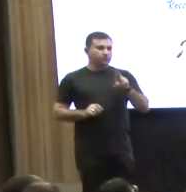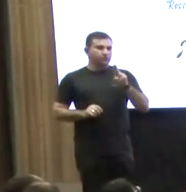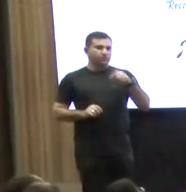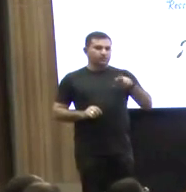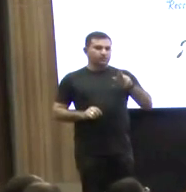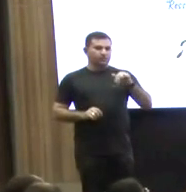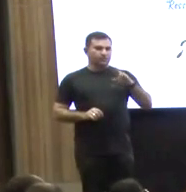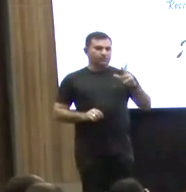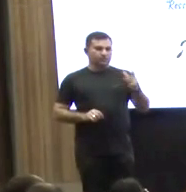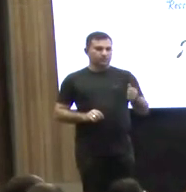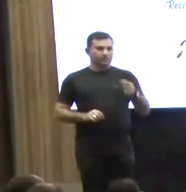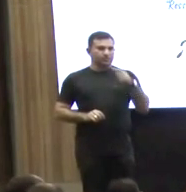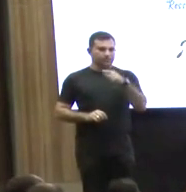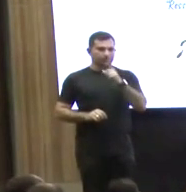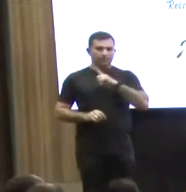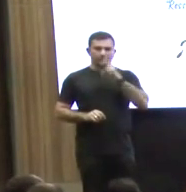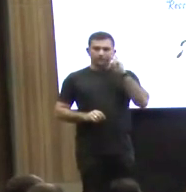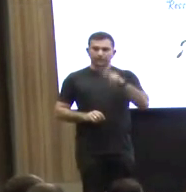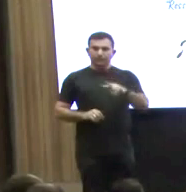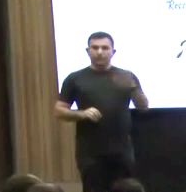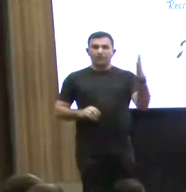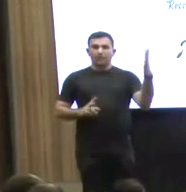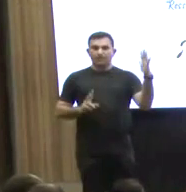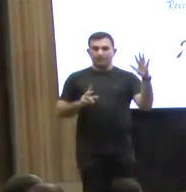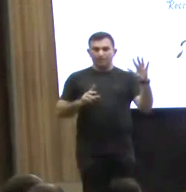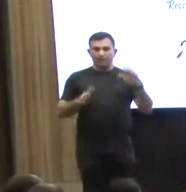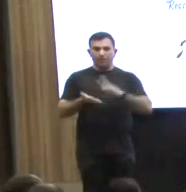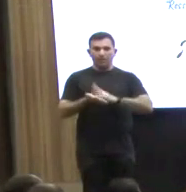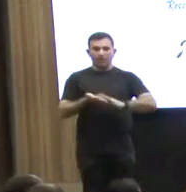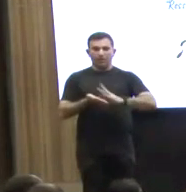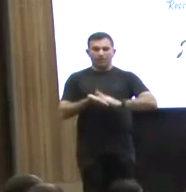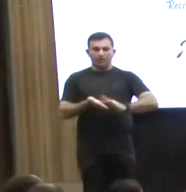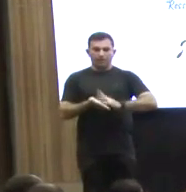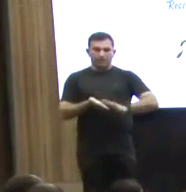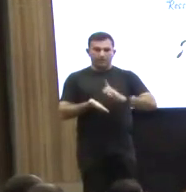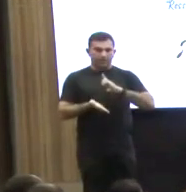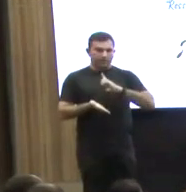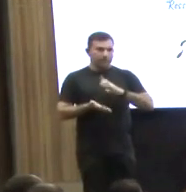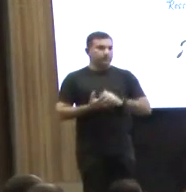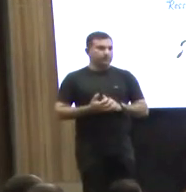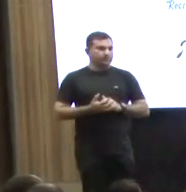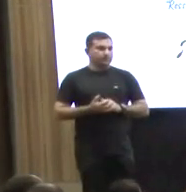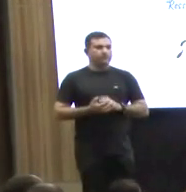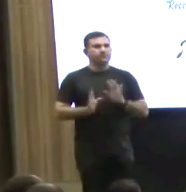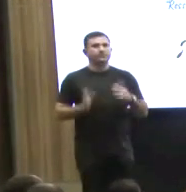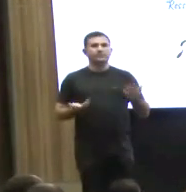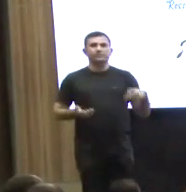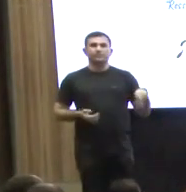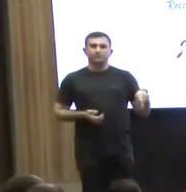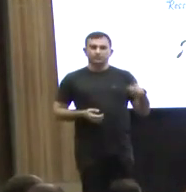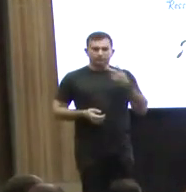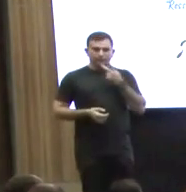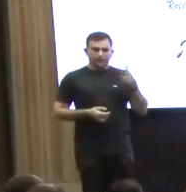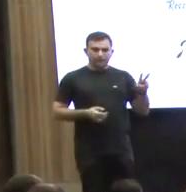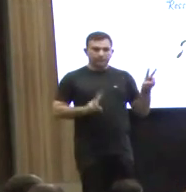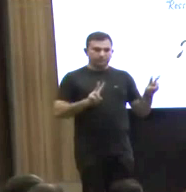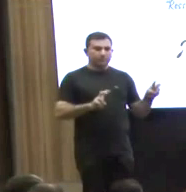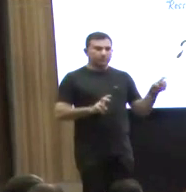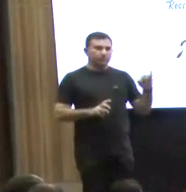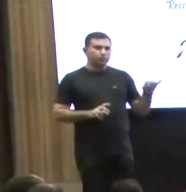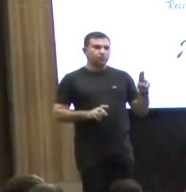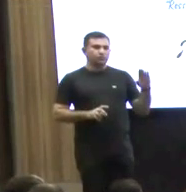quanto isso pode ser fator... O ensino religioso pode ser de uma outra coisa ainda. Lembrando um livrinho, né, de ensino religioso que circula em